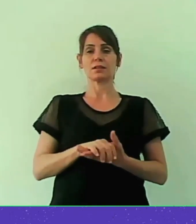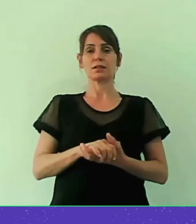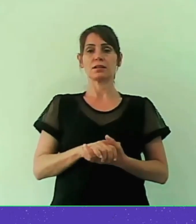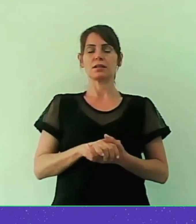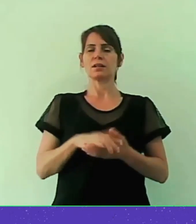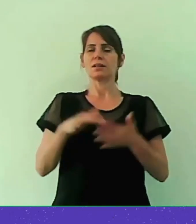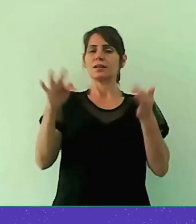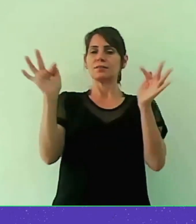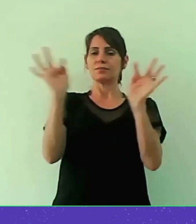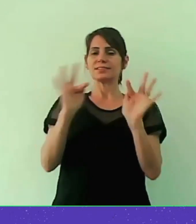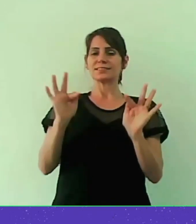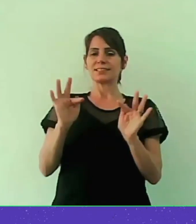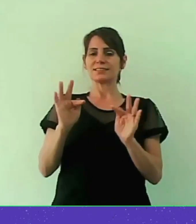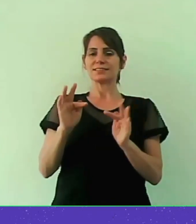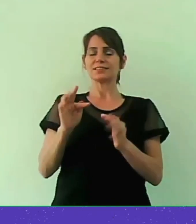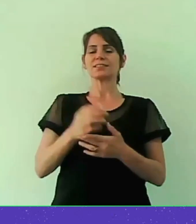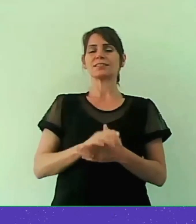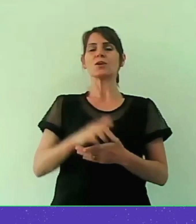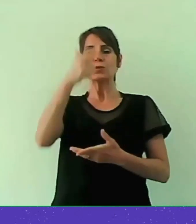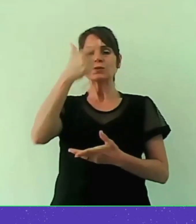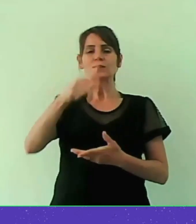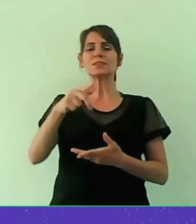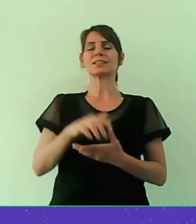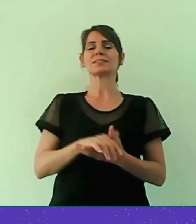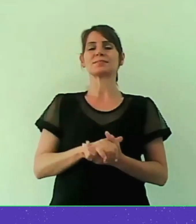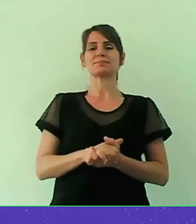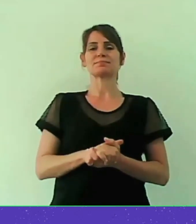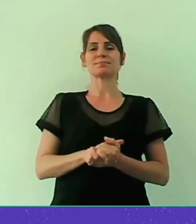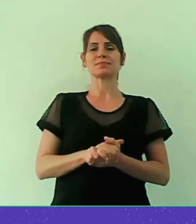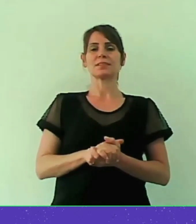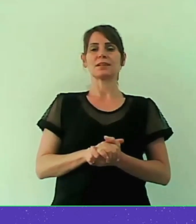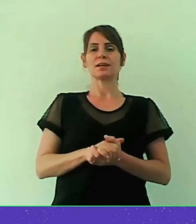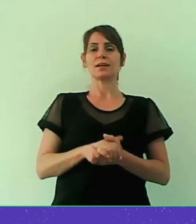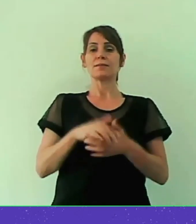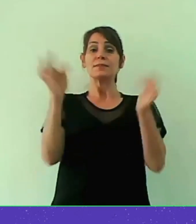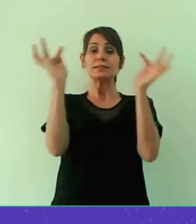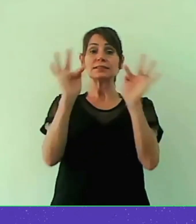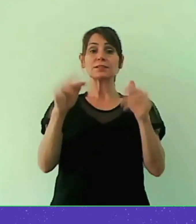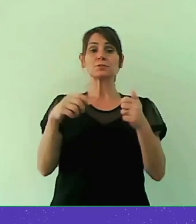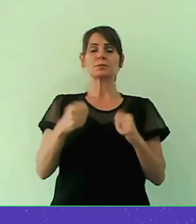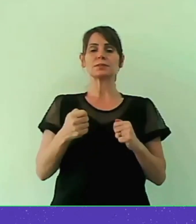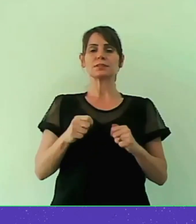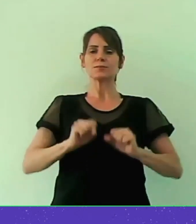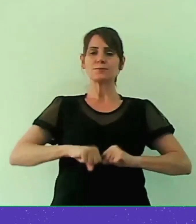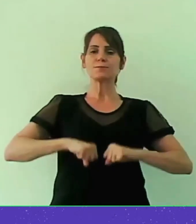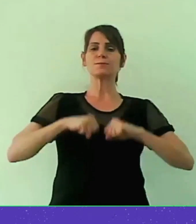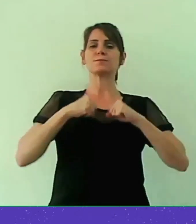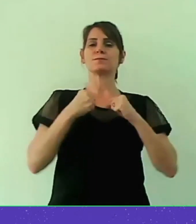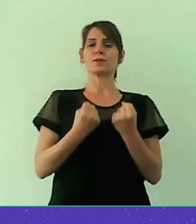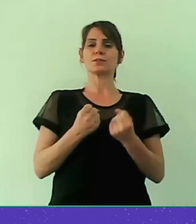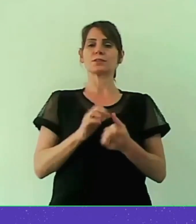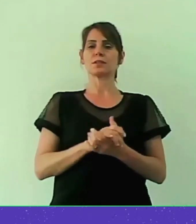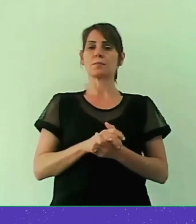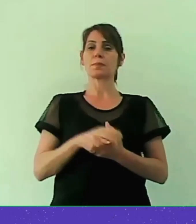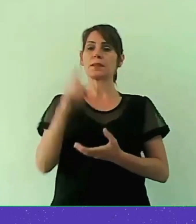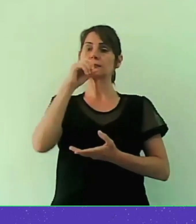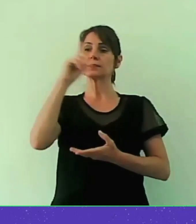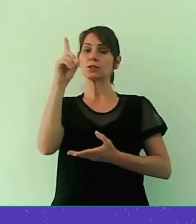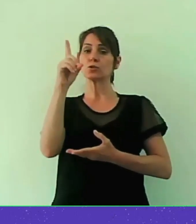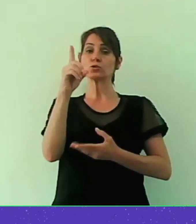conquistada. Ela precisa de luta. Por isso Deus convoca também os